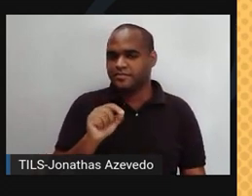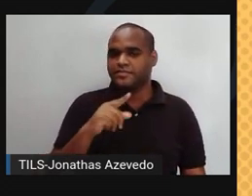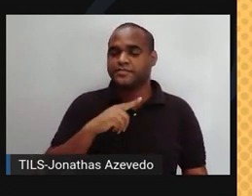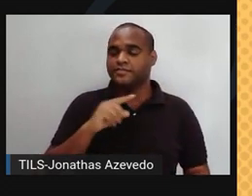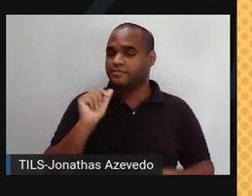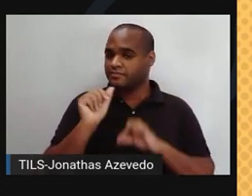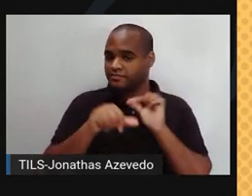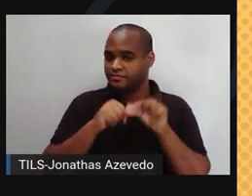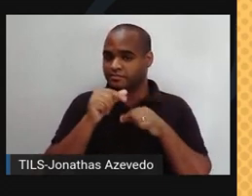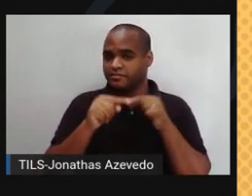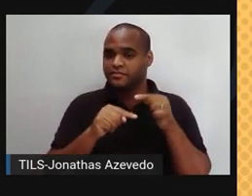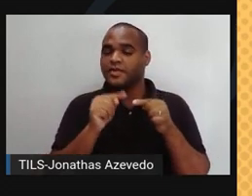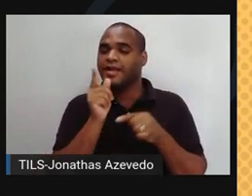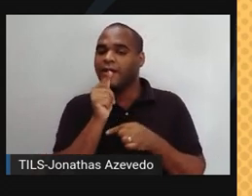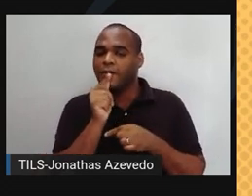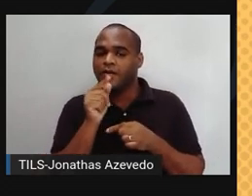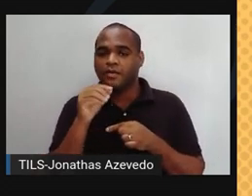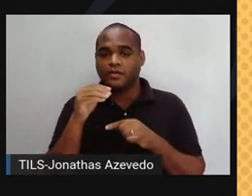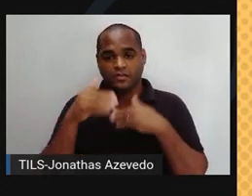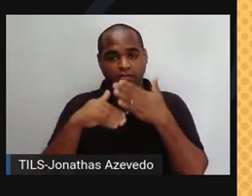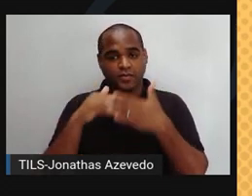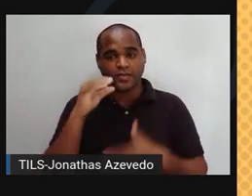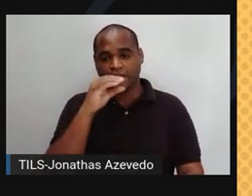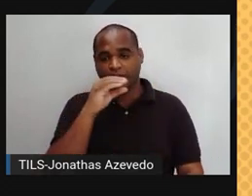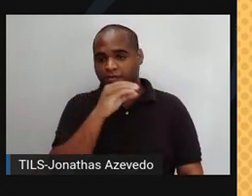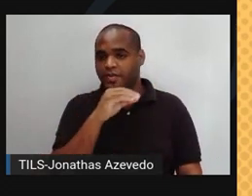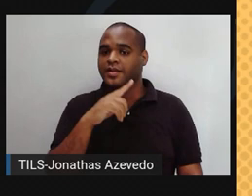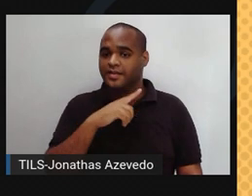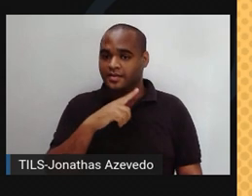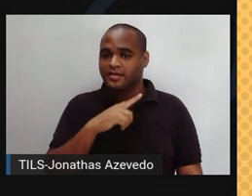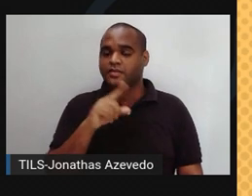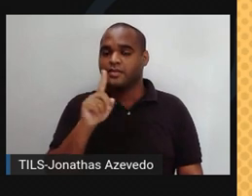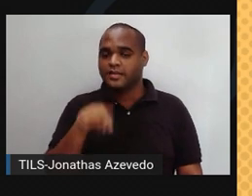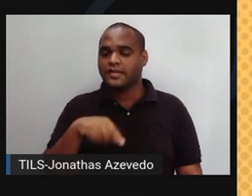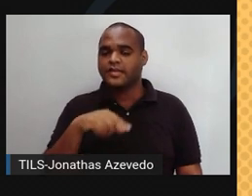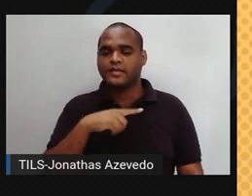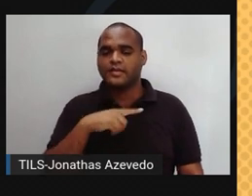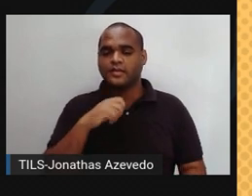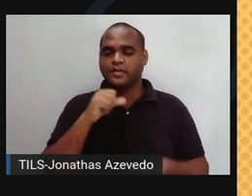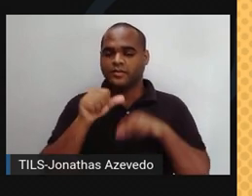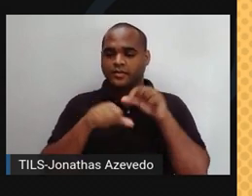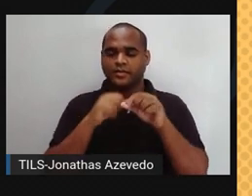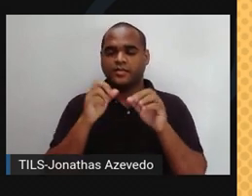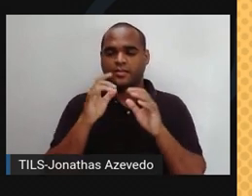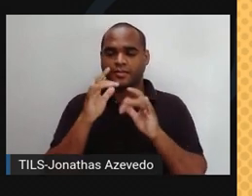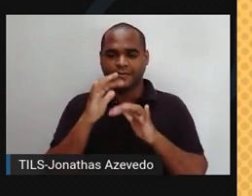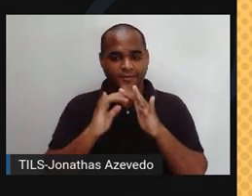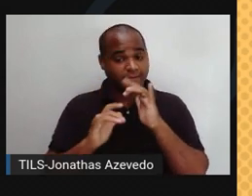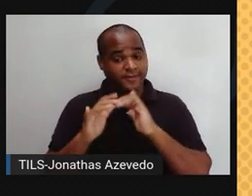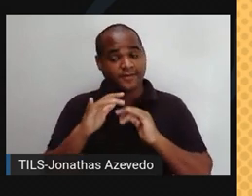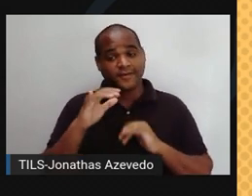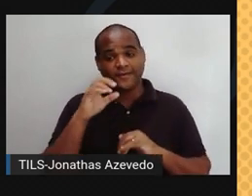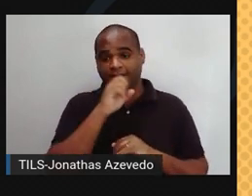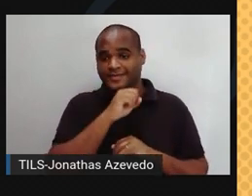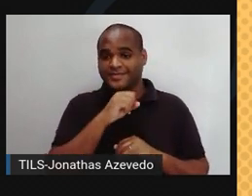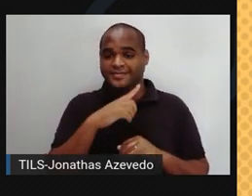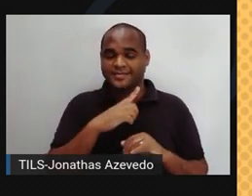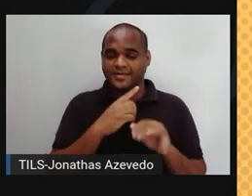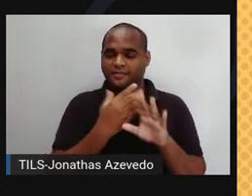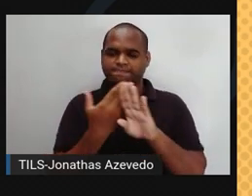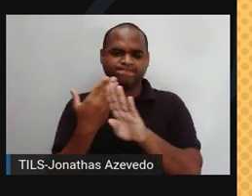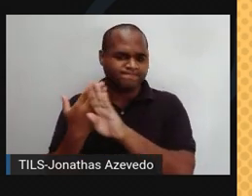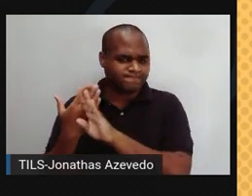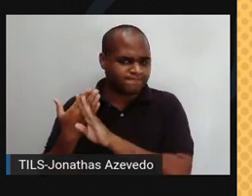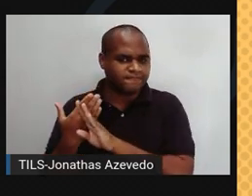substância em estado líquido é aquecida suas moléculas ficam ainda mais agitadas e mais afastadas e